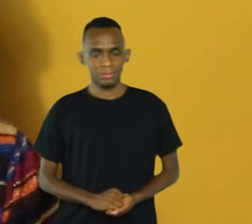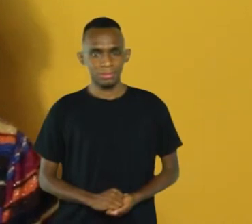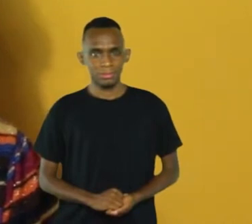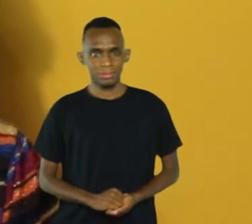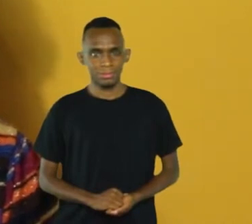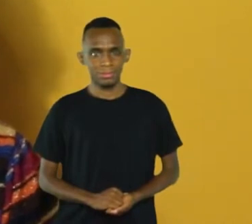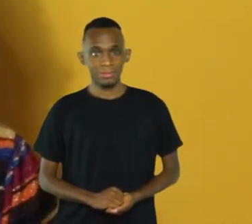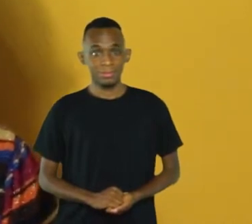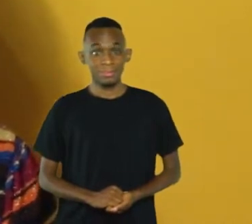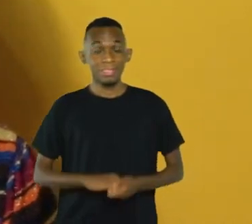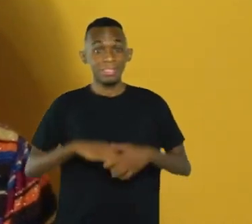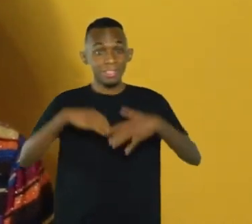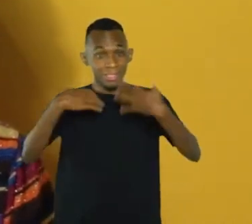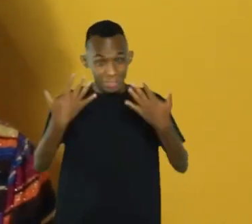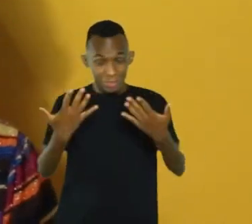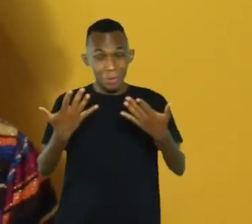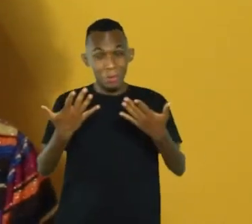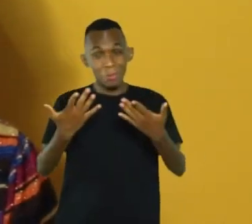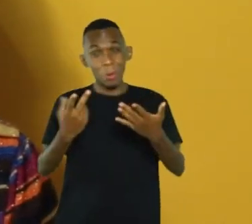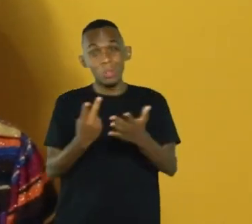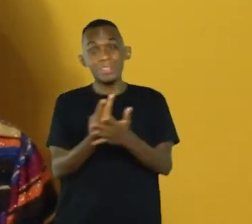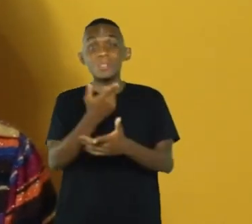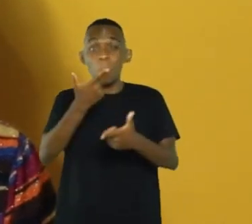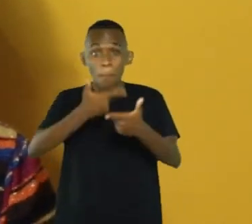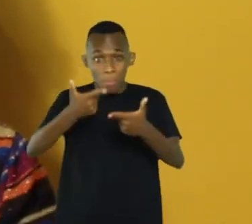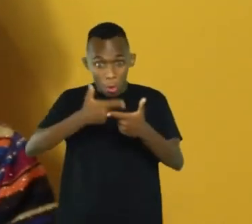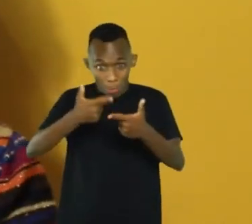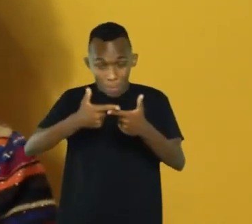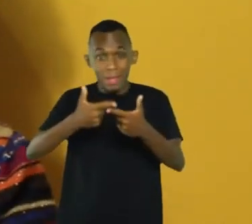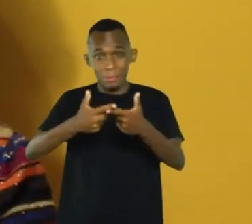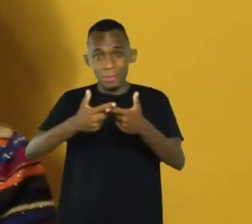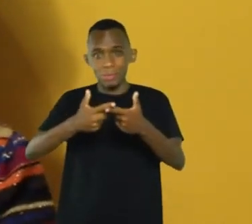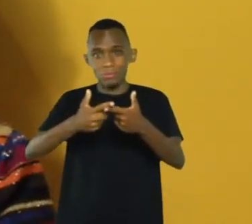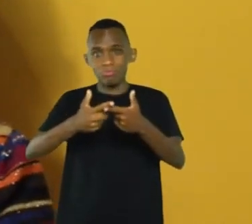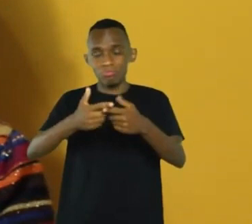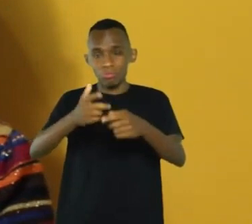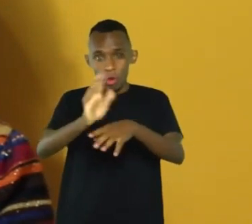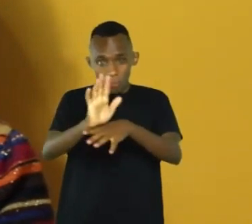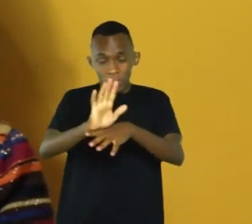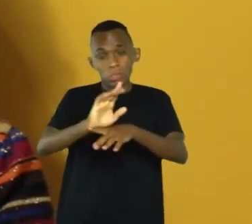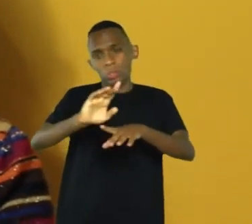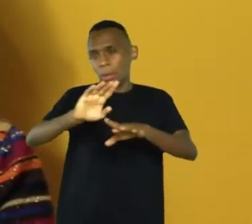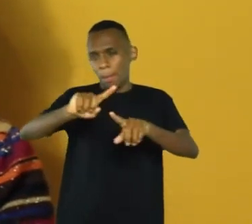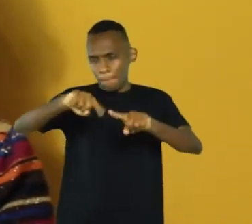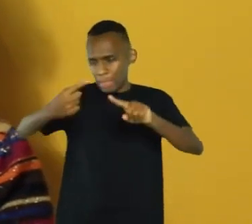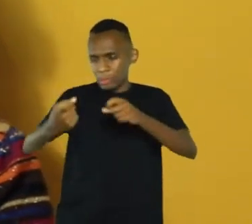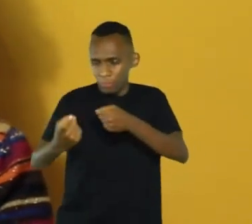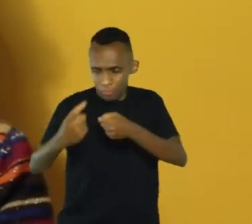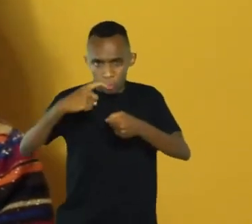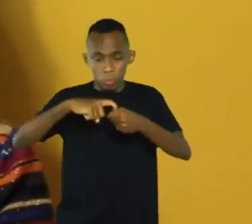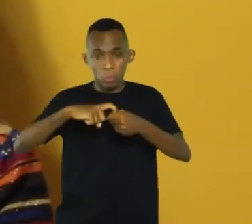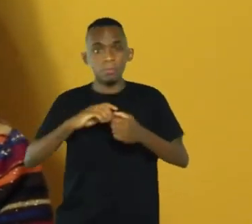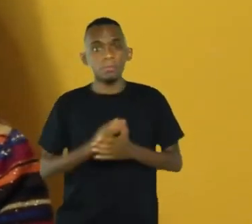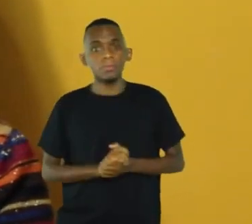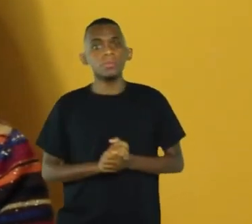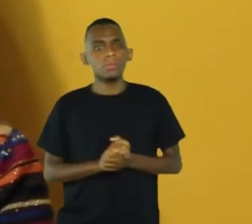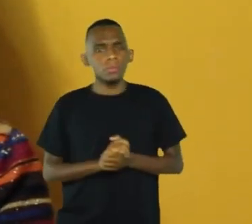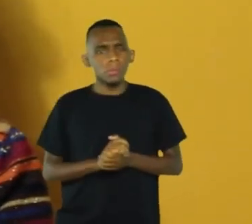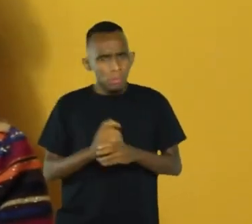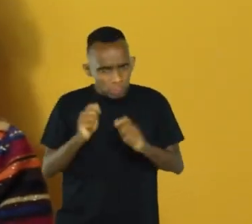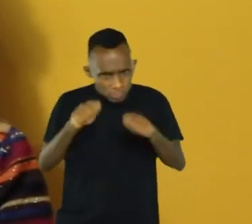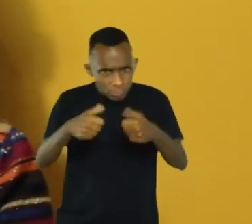Oi, a gente teve um probleminha técnico no vídeo, mas a gente voltou e ele rodou, né,